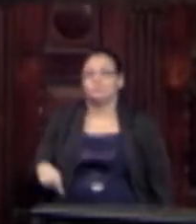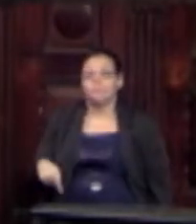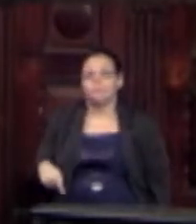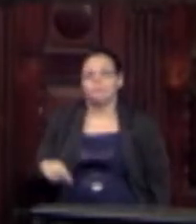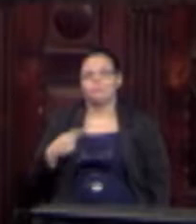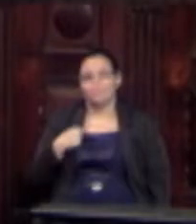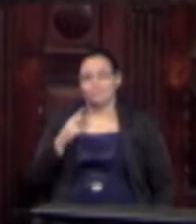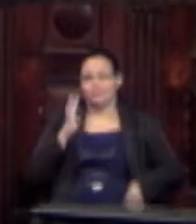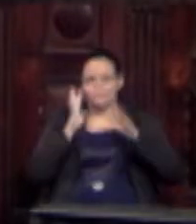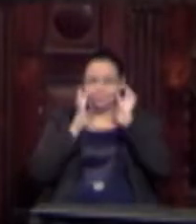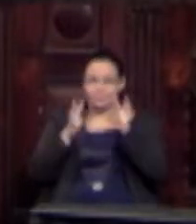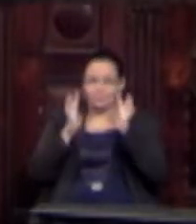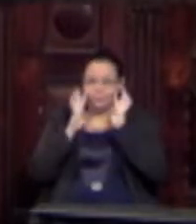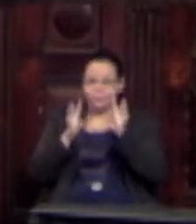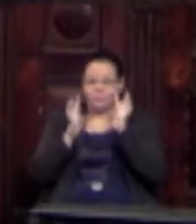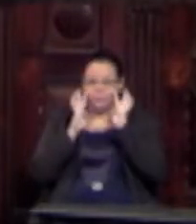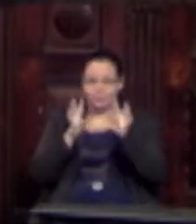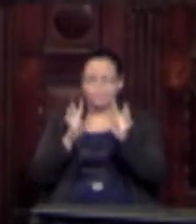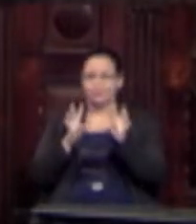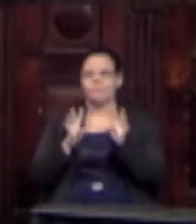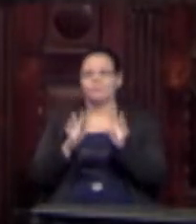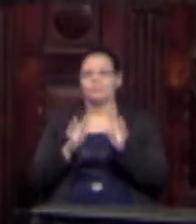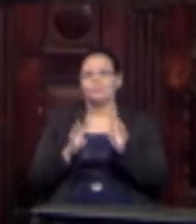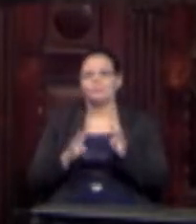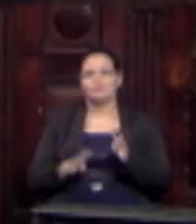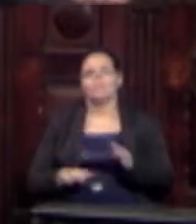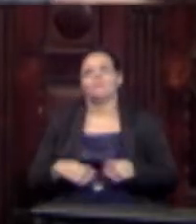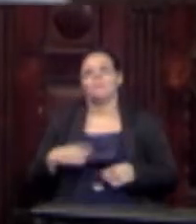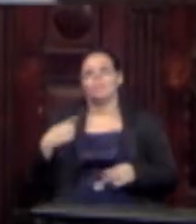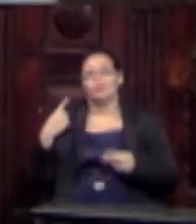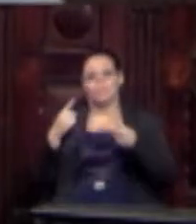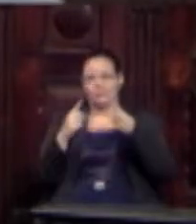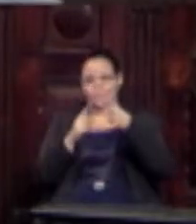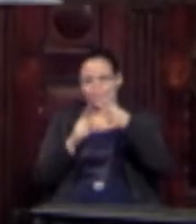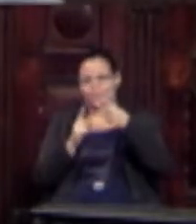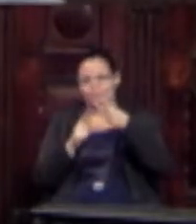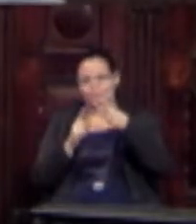me chamou a atenção uma terceira questão.